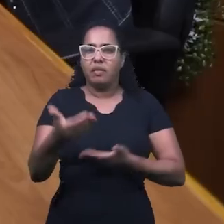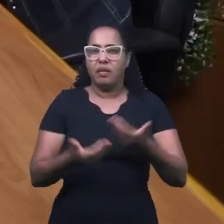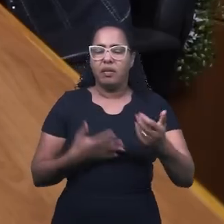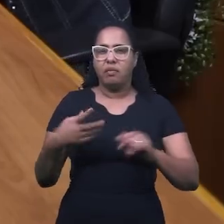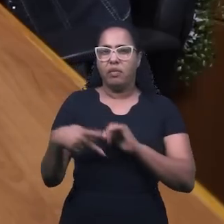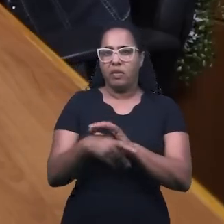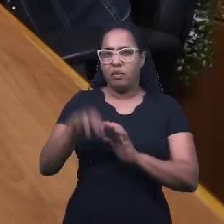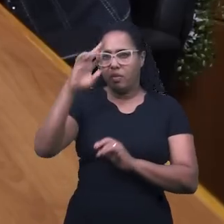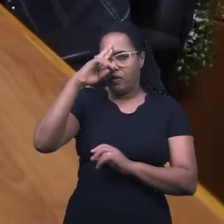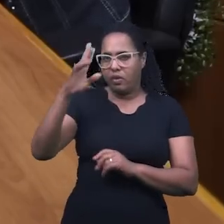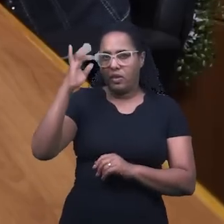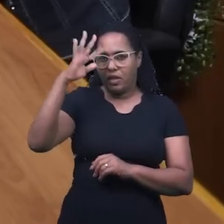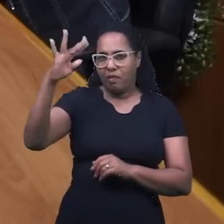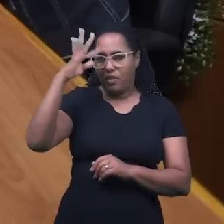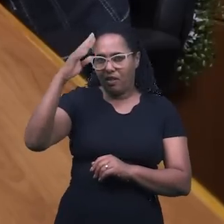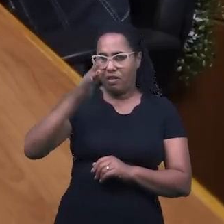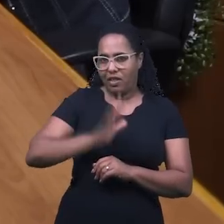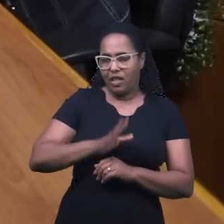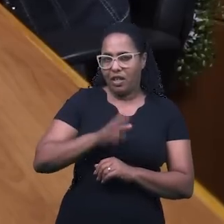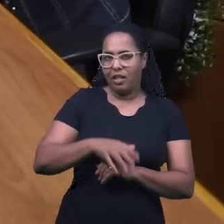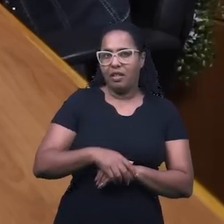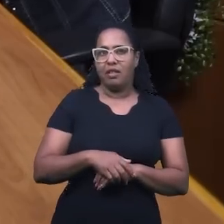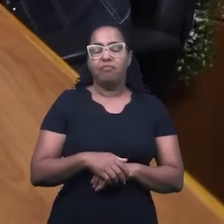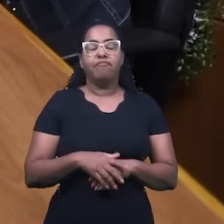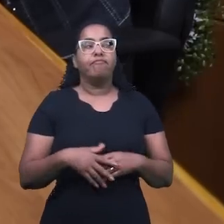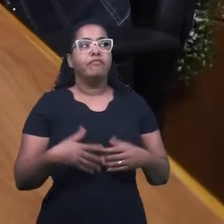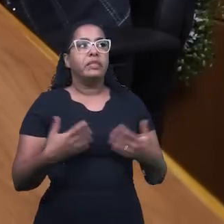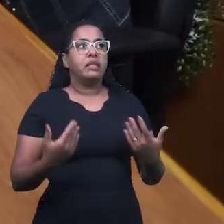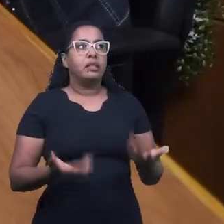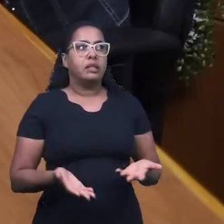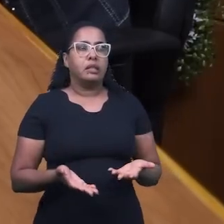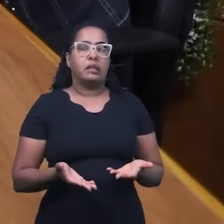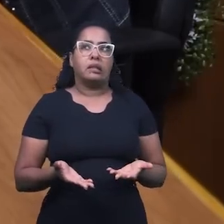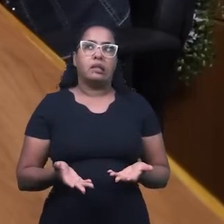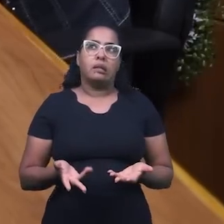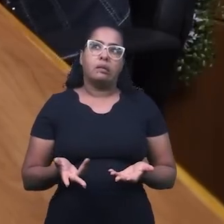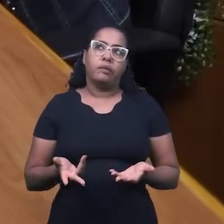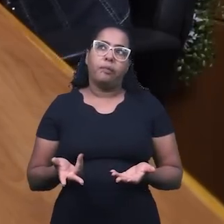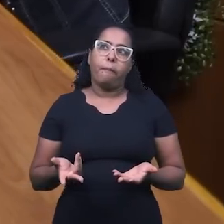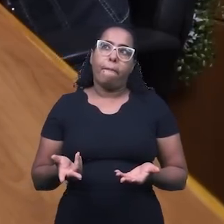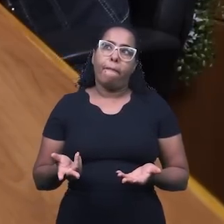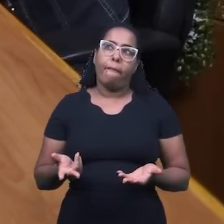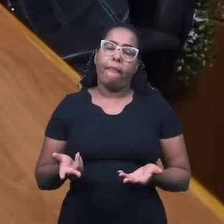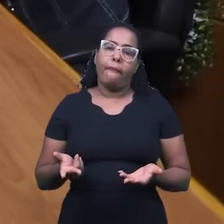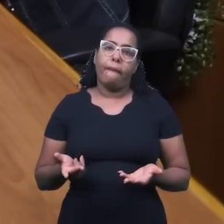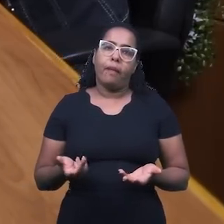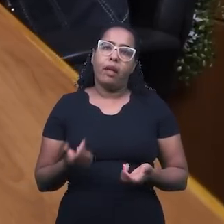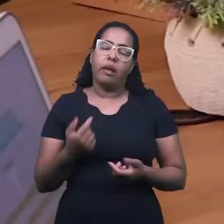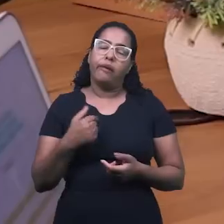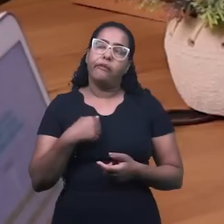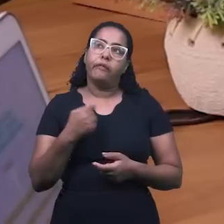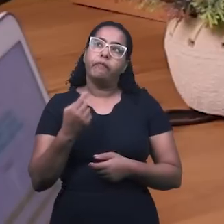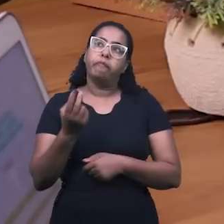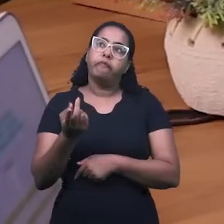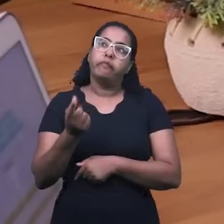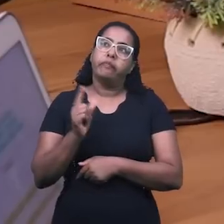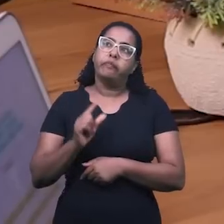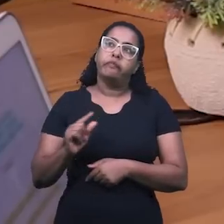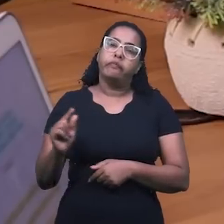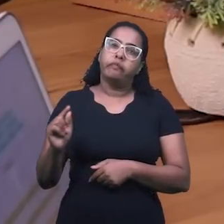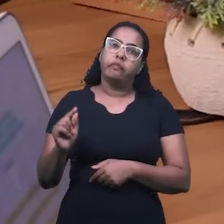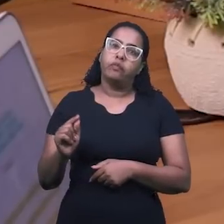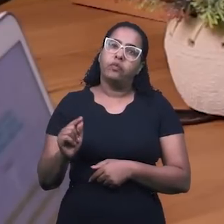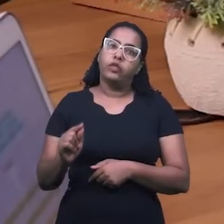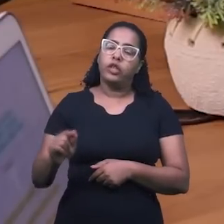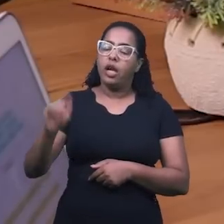tão abençoada, servos do Senhor? Você imaginava, assim? Olha, eu digo a você